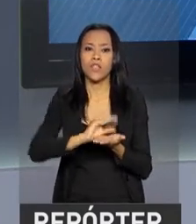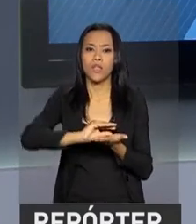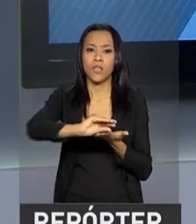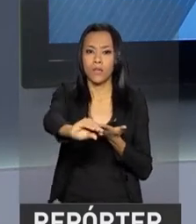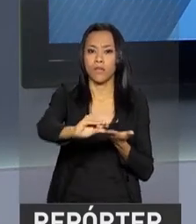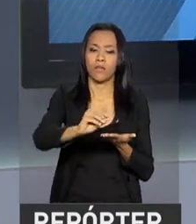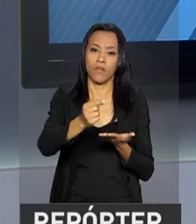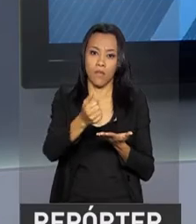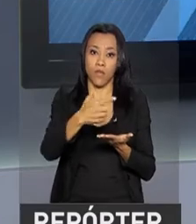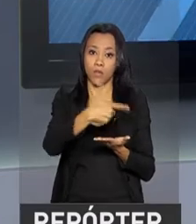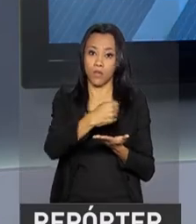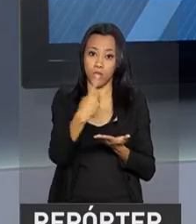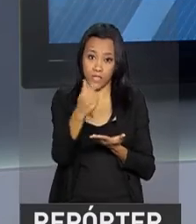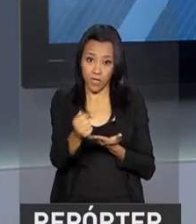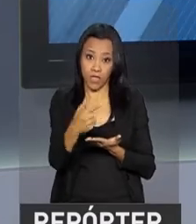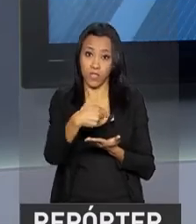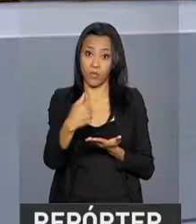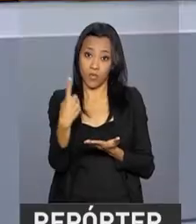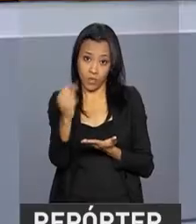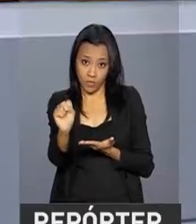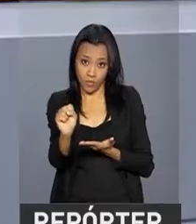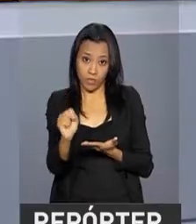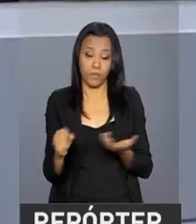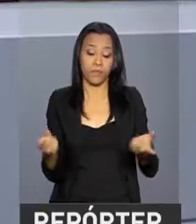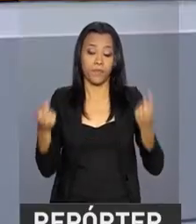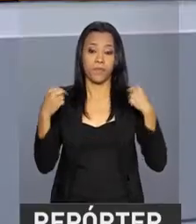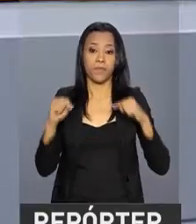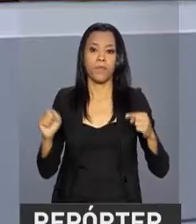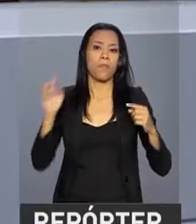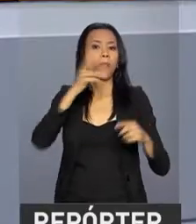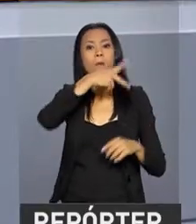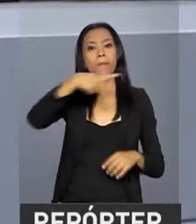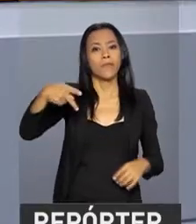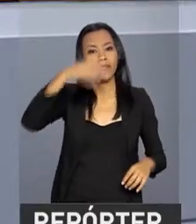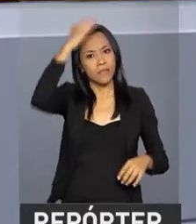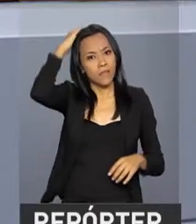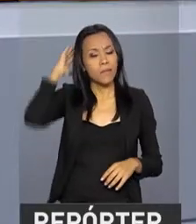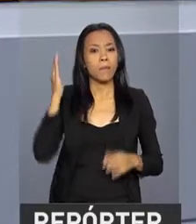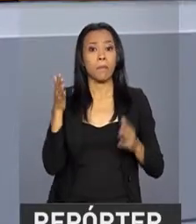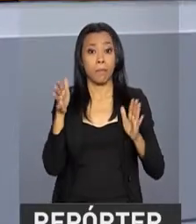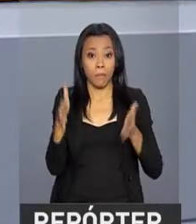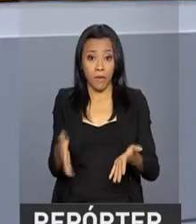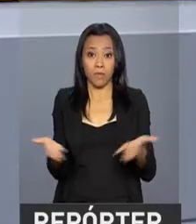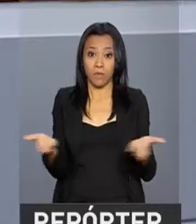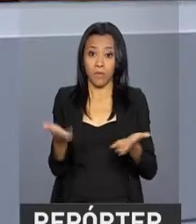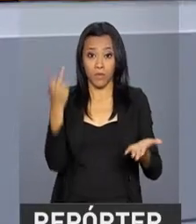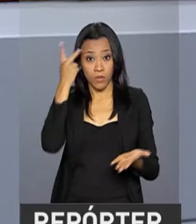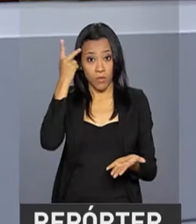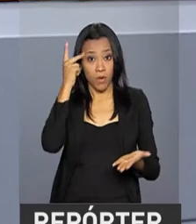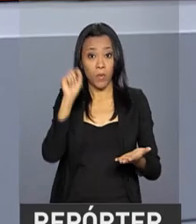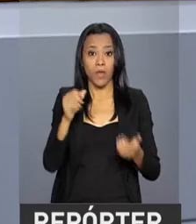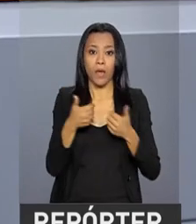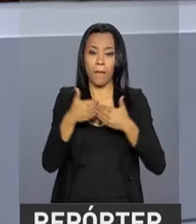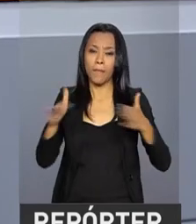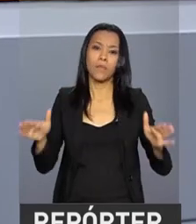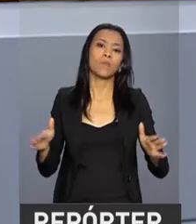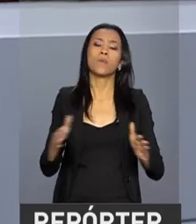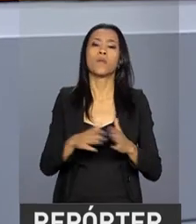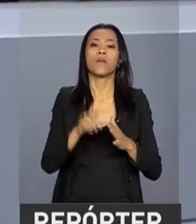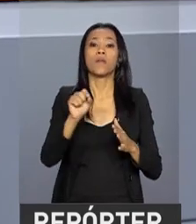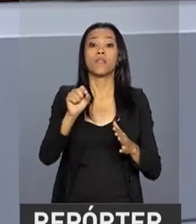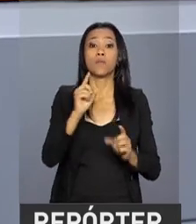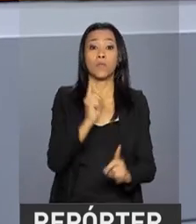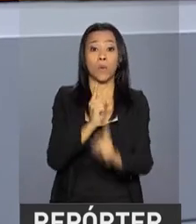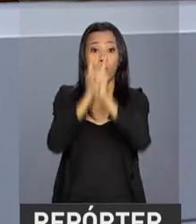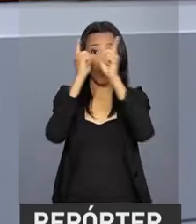2017 2018 o presidente michel temer participou hoje em são paulo da abertura do 22º encontro